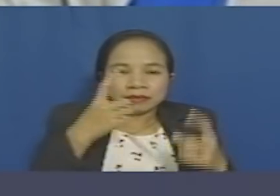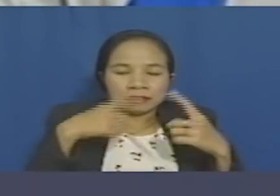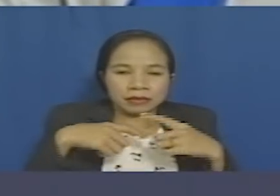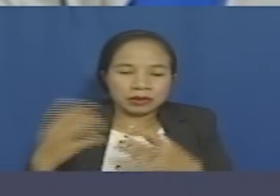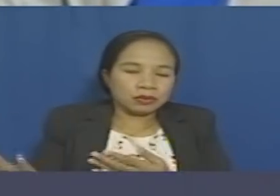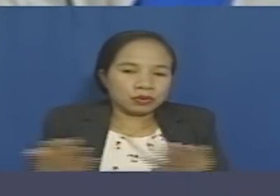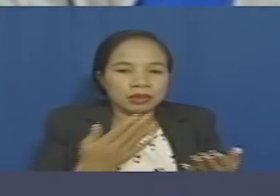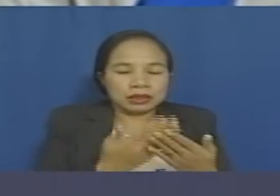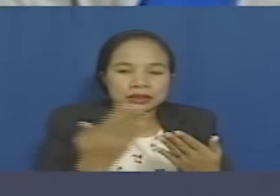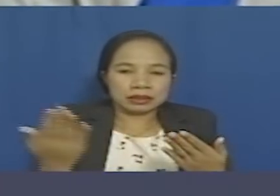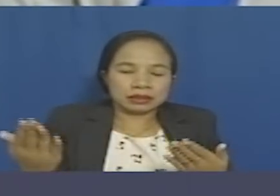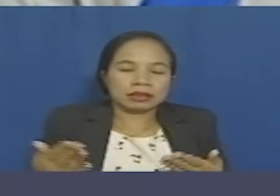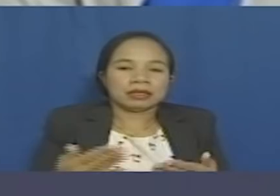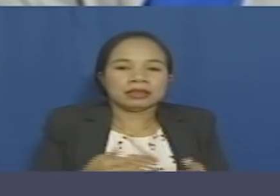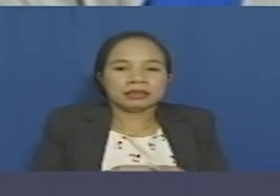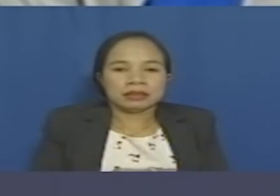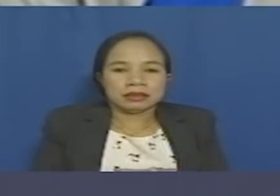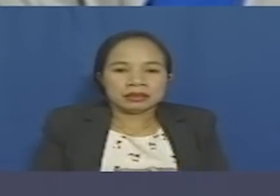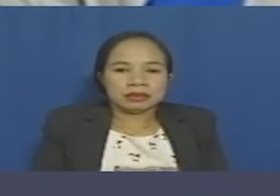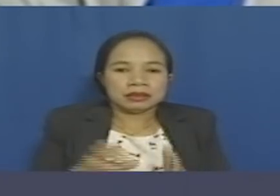lori armas, ba hamate,